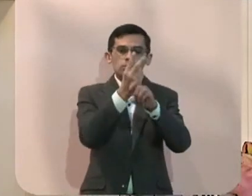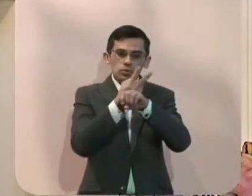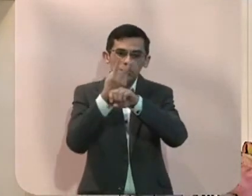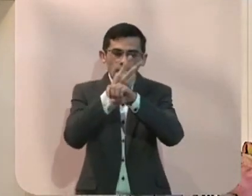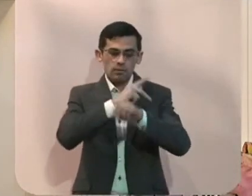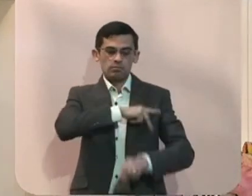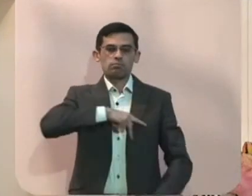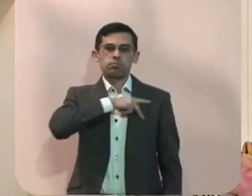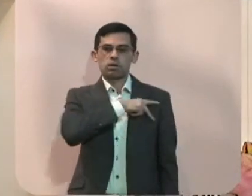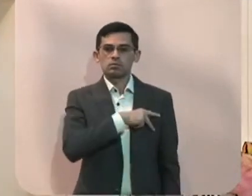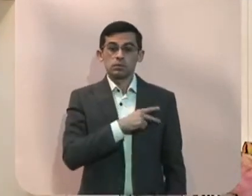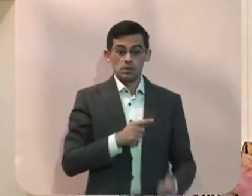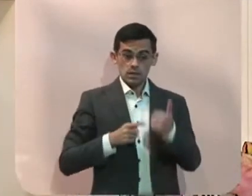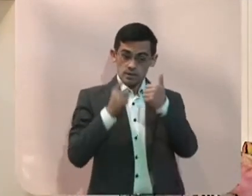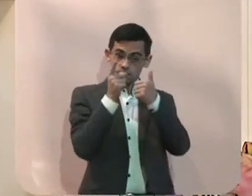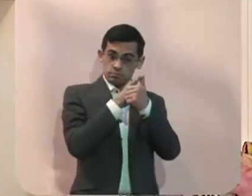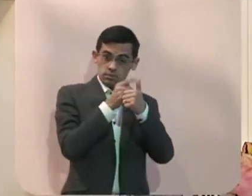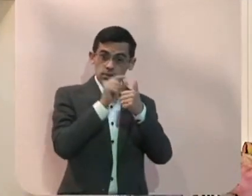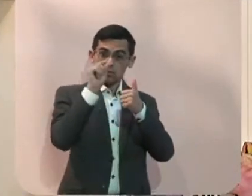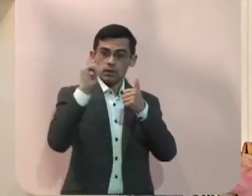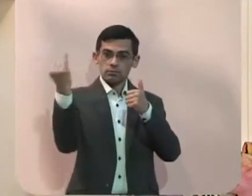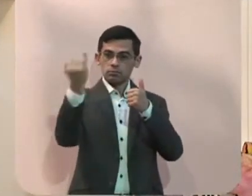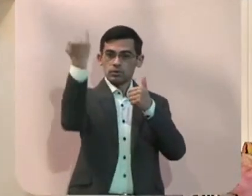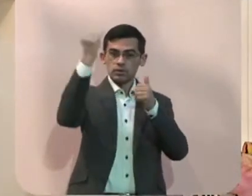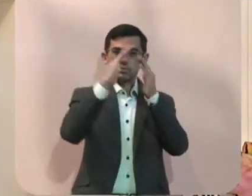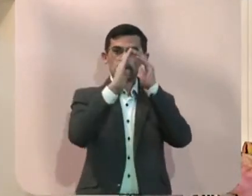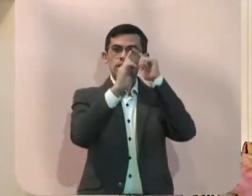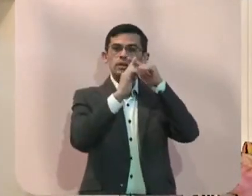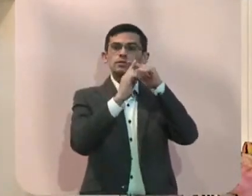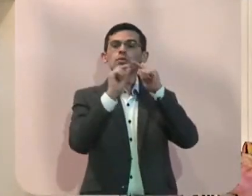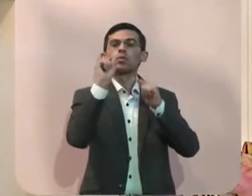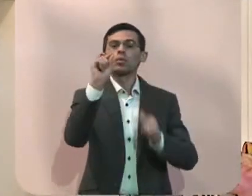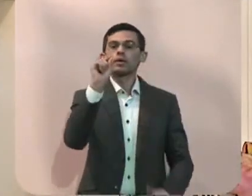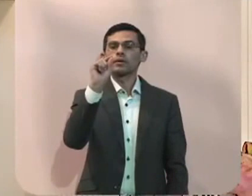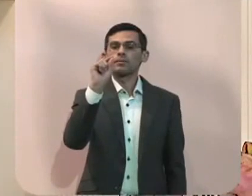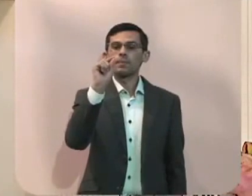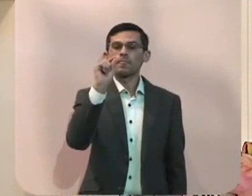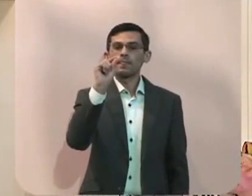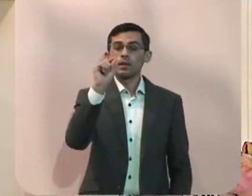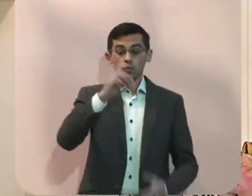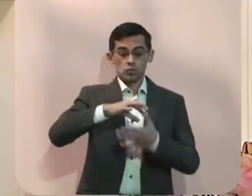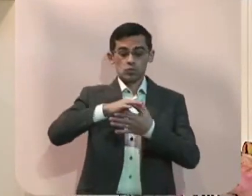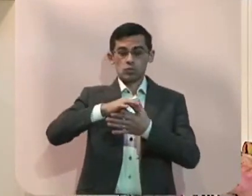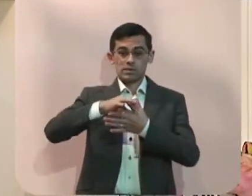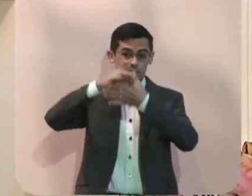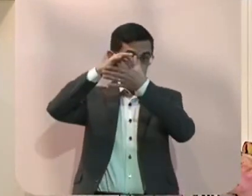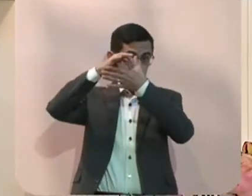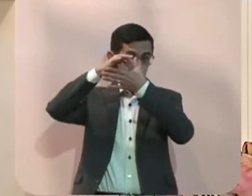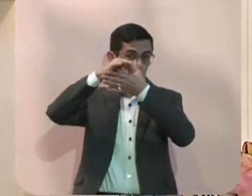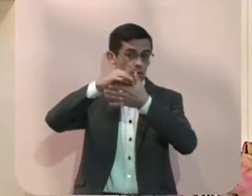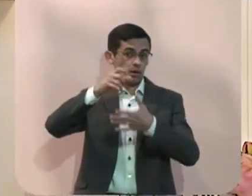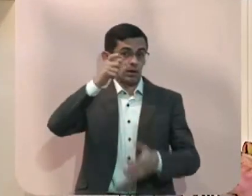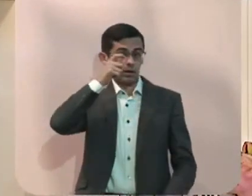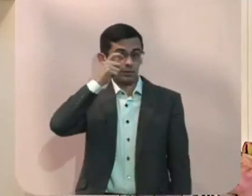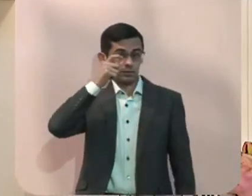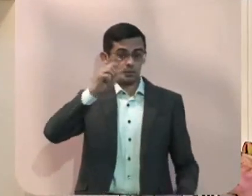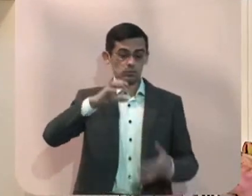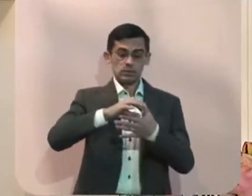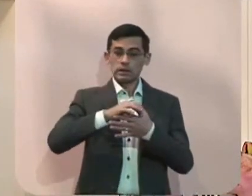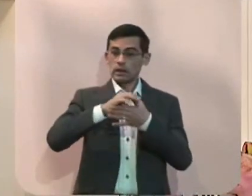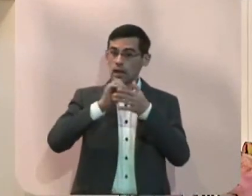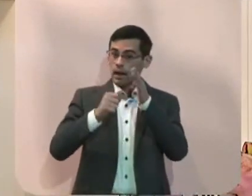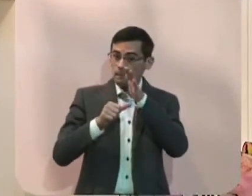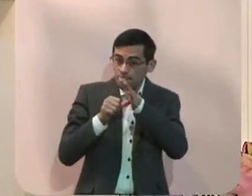primeira marca de uma igreja relevante são os seus líderes. Olha, presta atenção nisso.